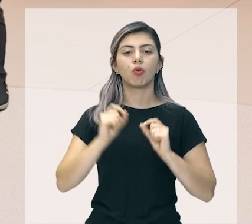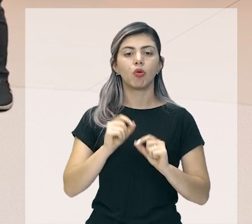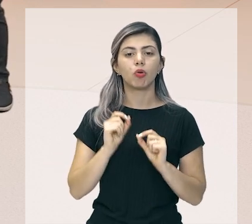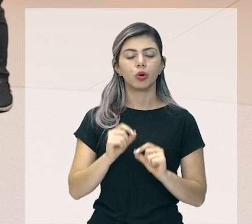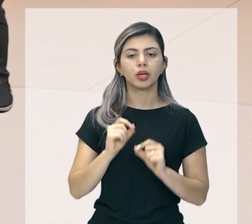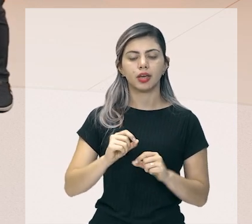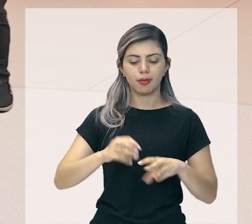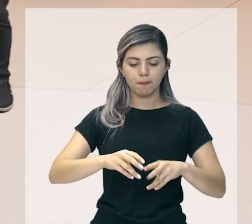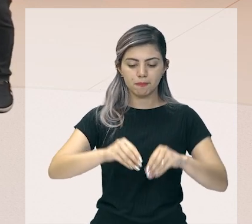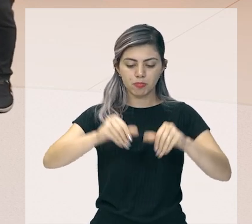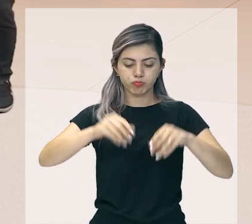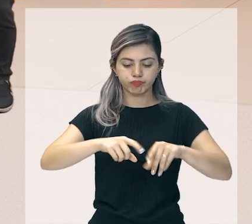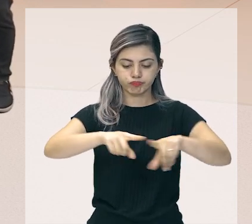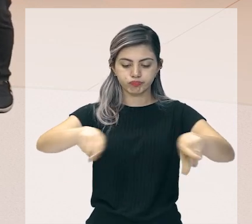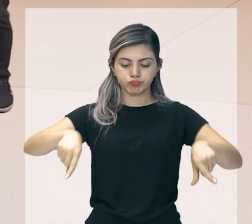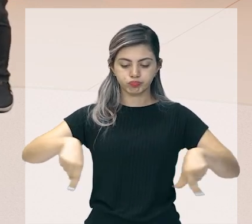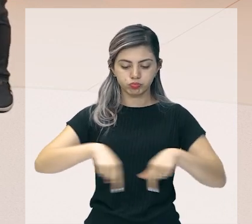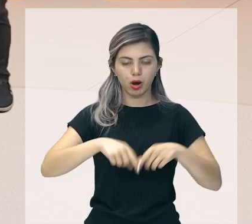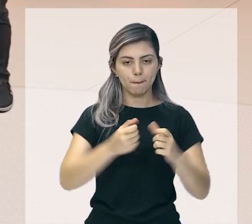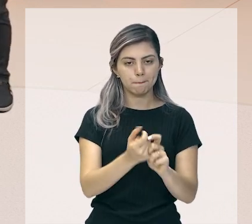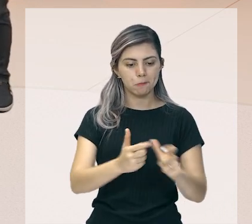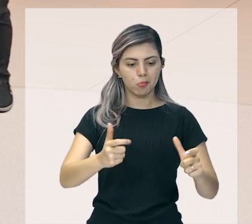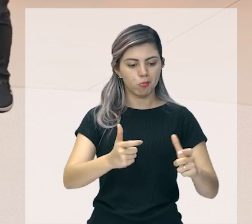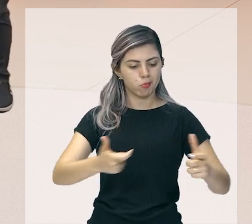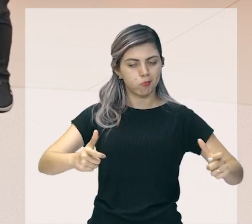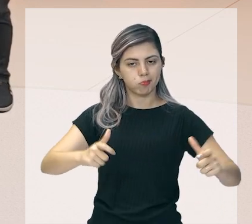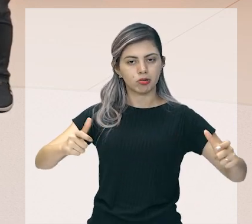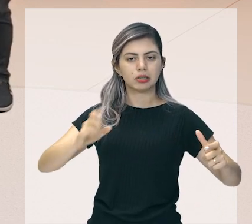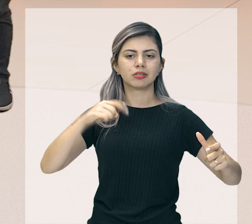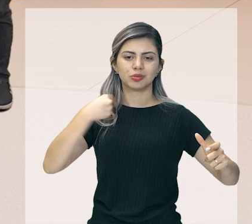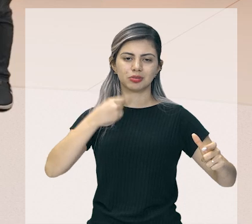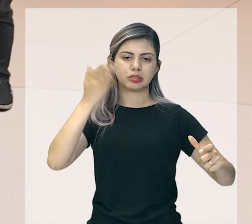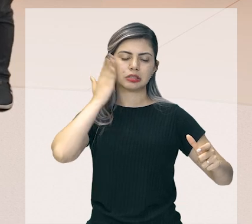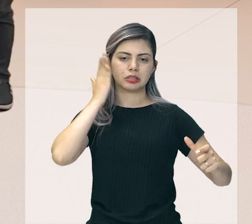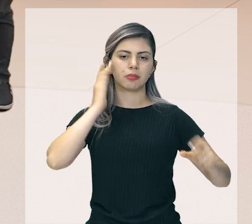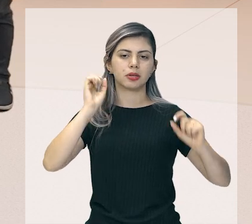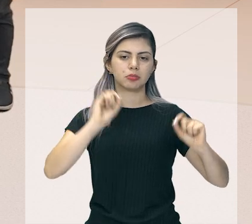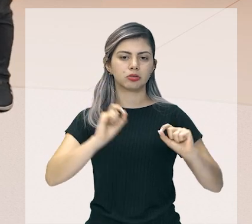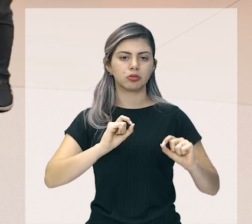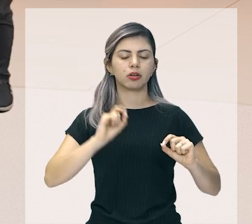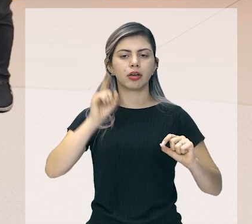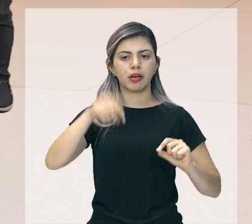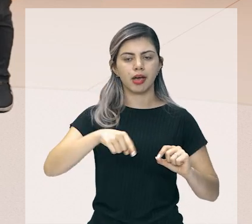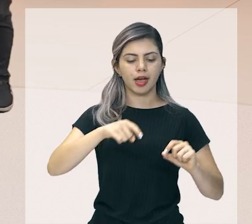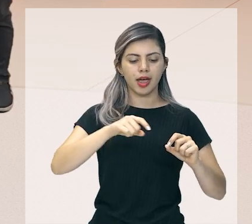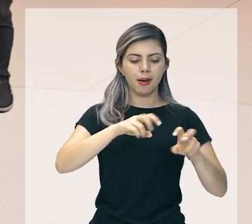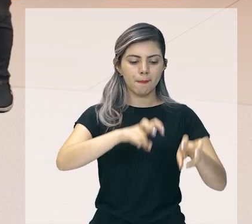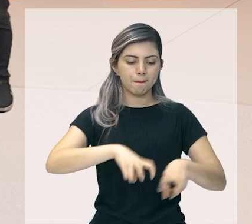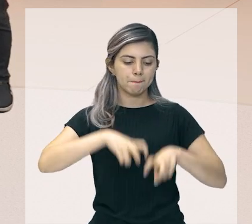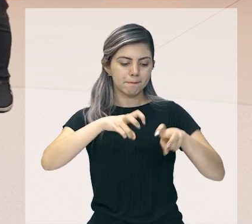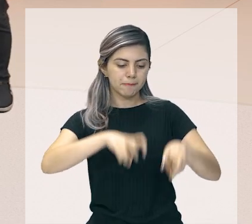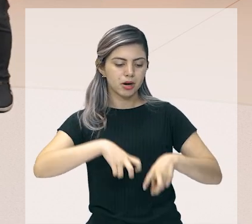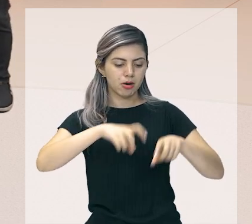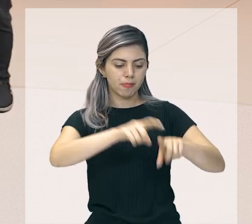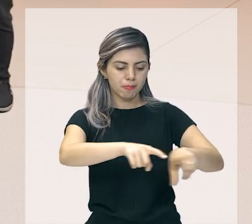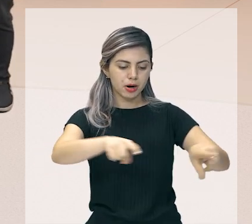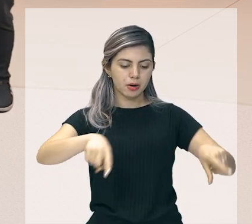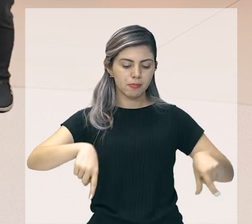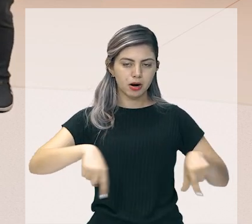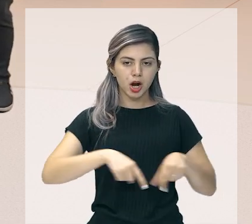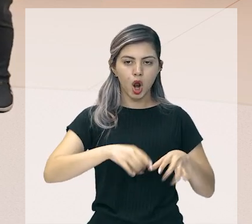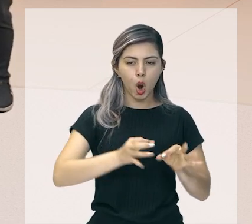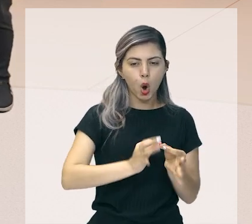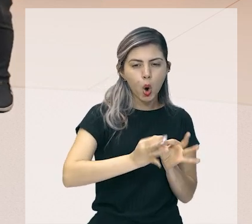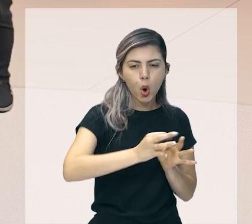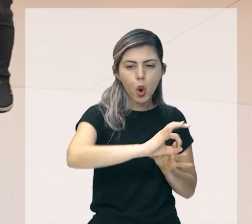concentração de terras. A gente sabe que a produção, ela é de monoculturas, como a gente viu, né? É hectares e